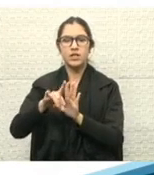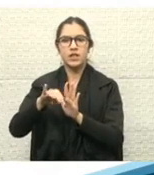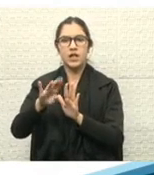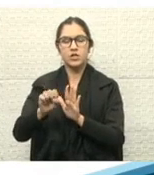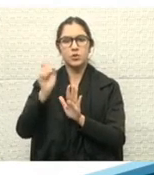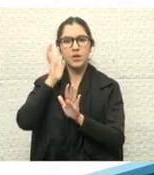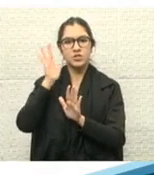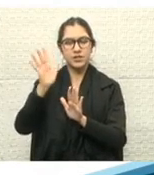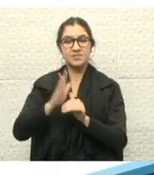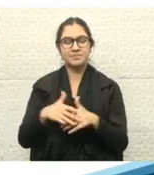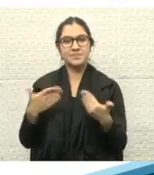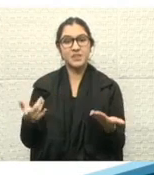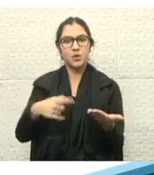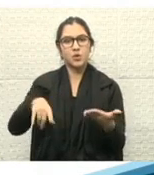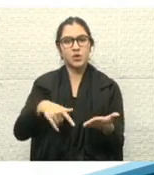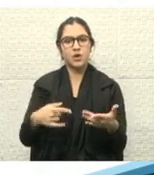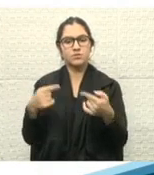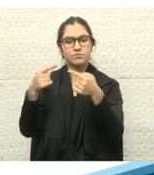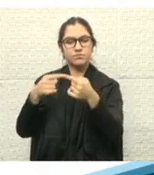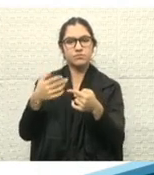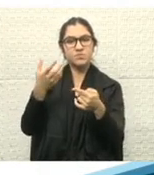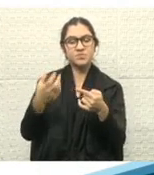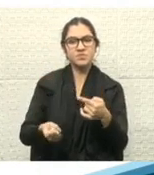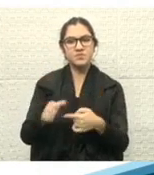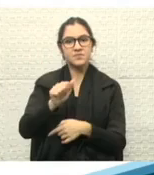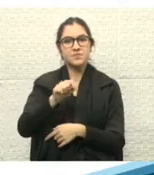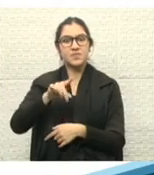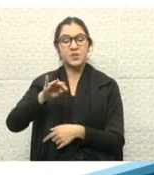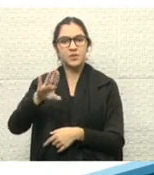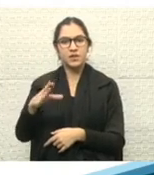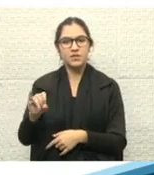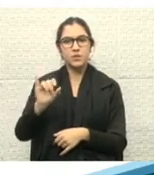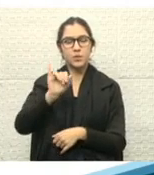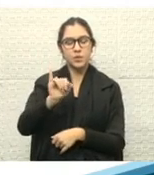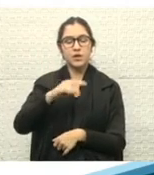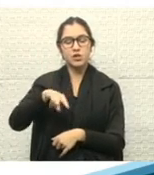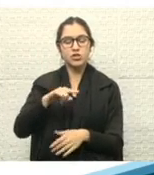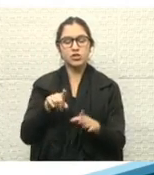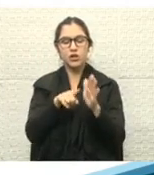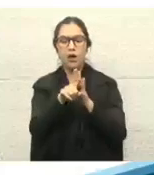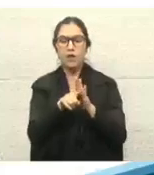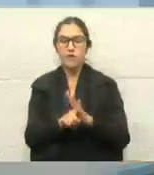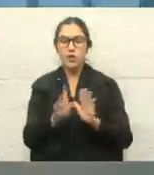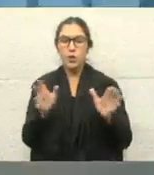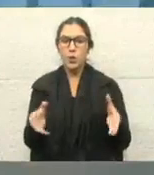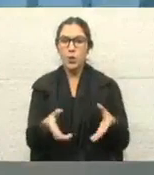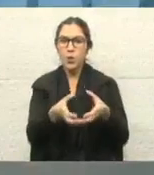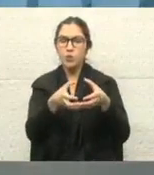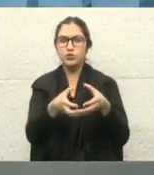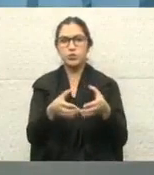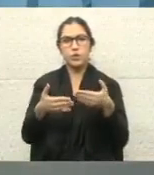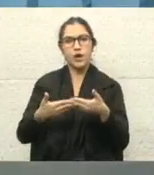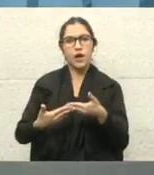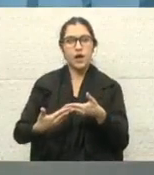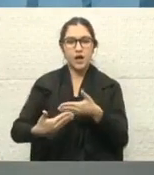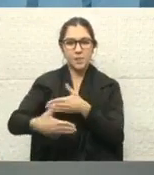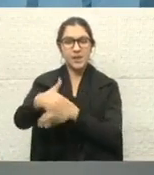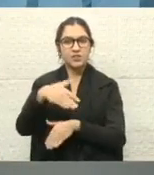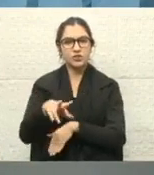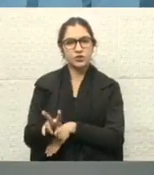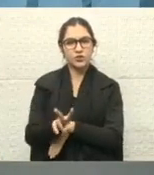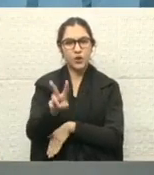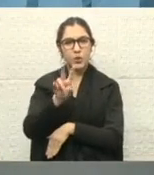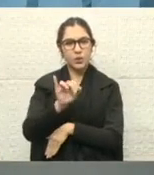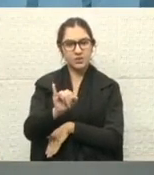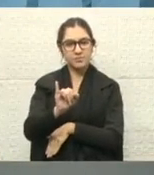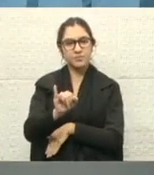imaginária. Então, nós vamos adotar essa notação I, então nós vamos investigar o conjunto a partir desse valor